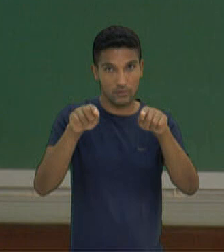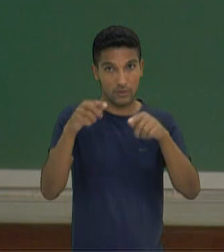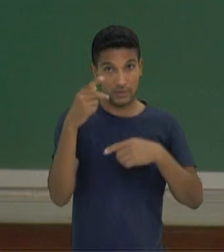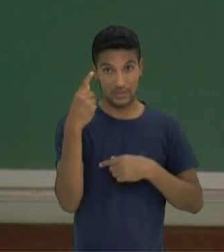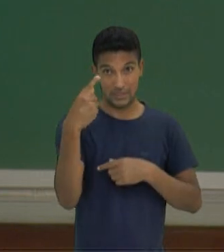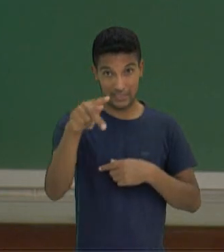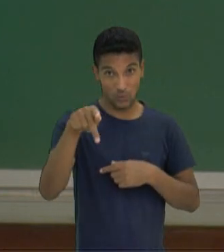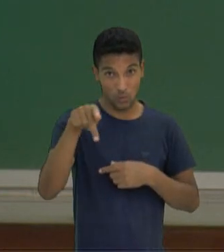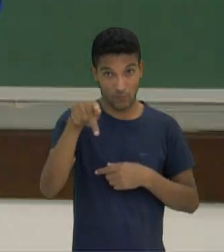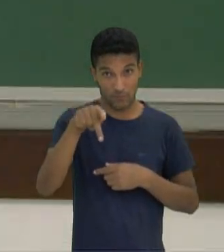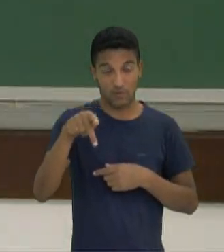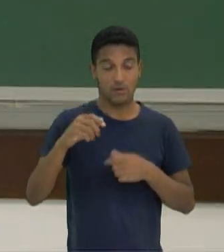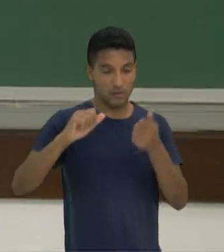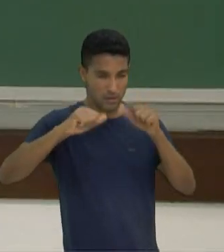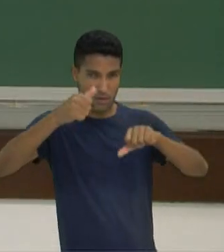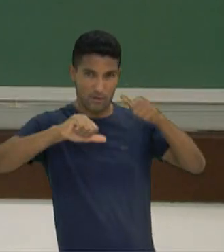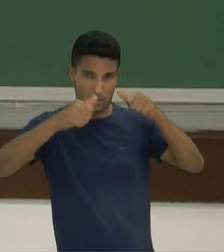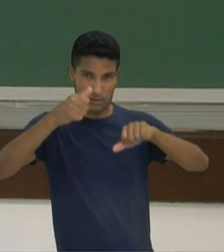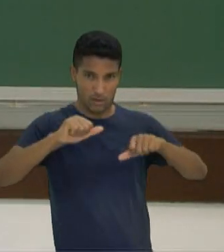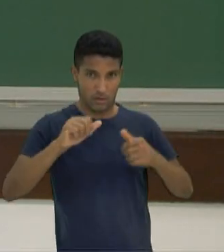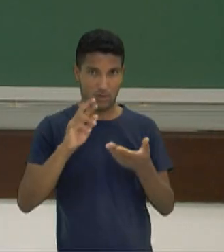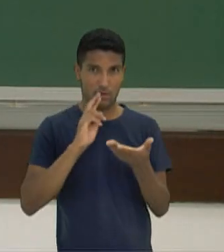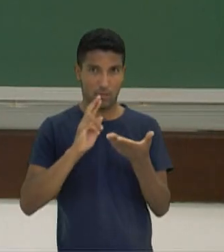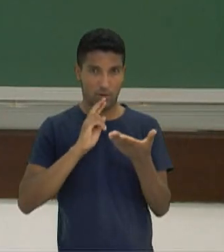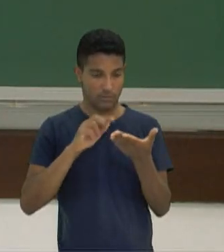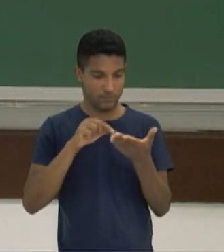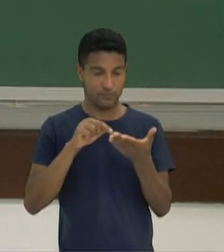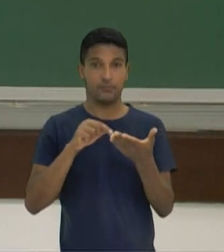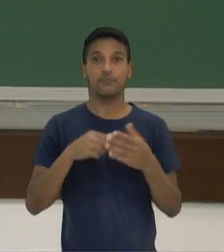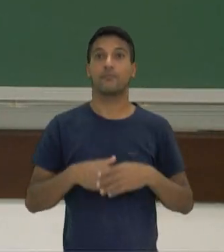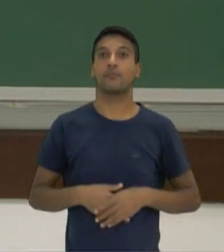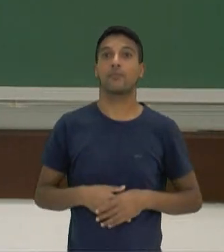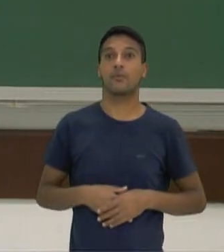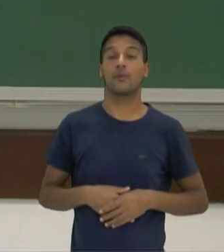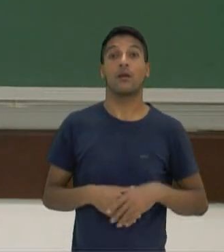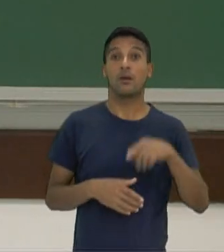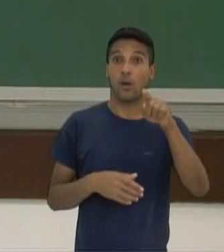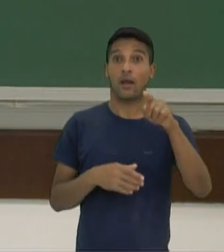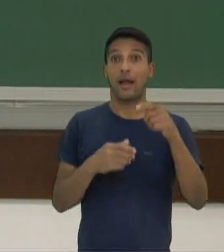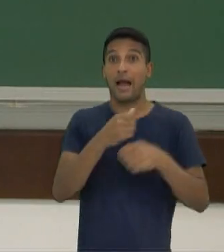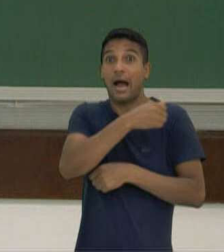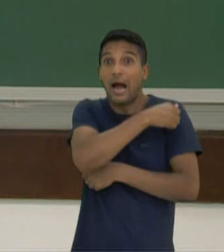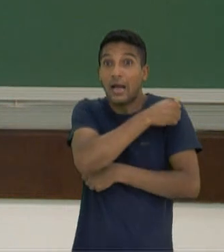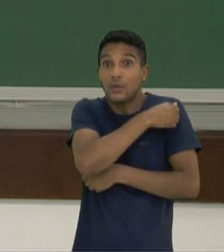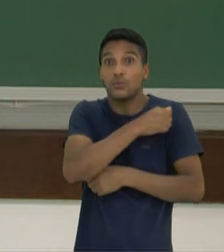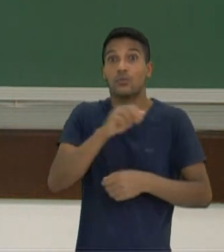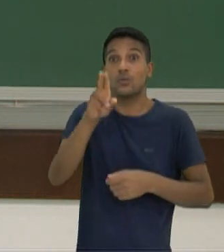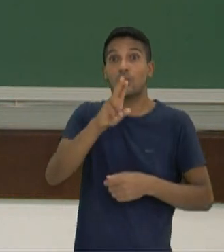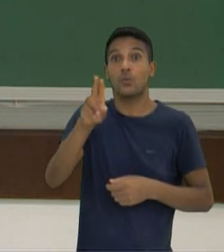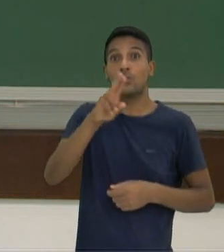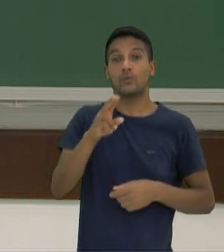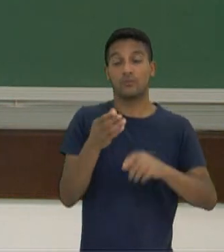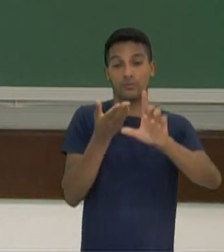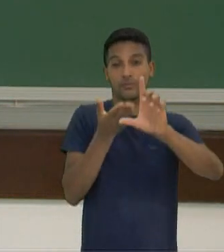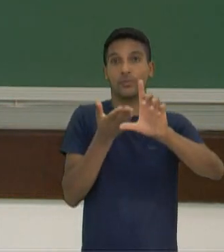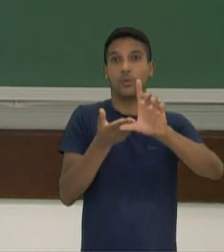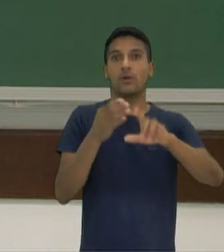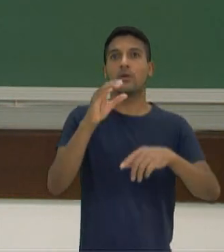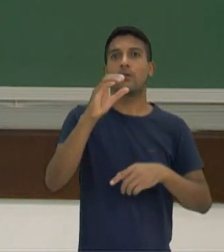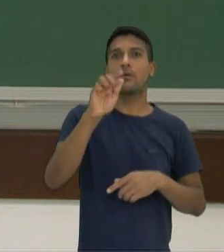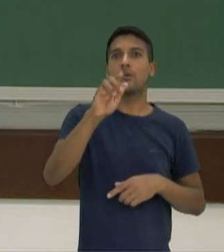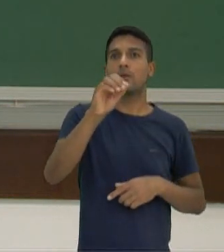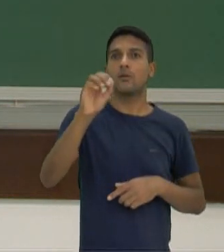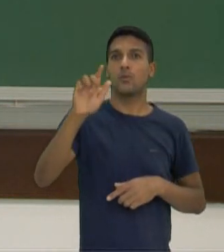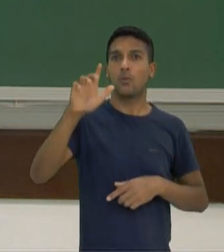ou professora. Já você que utiliza o Google Classroom para realizar os seus estudos, lembre-se, a atividade